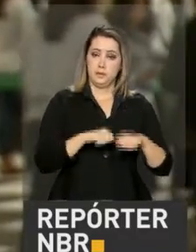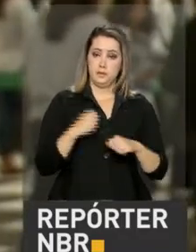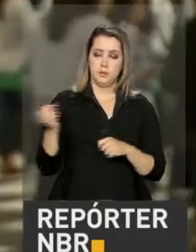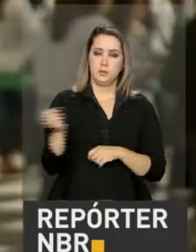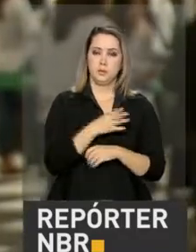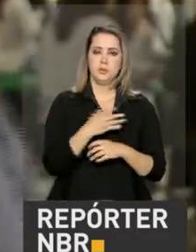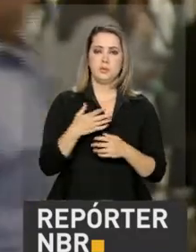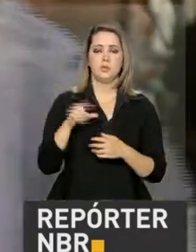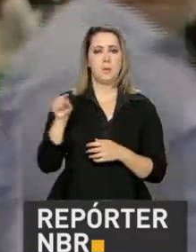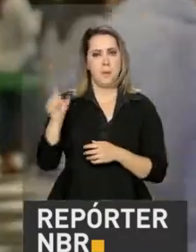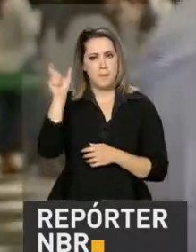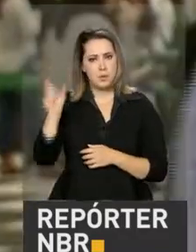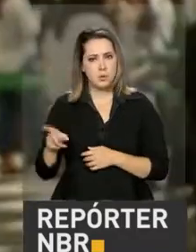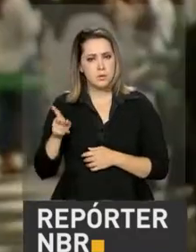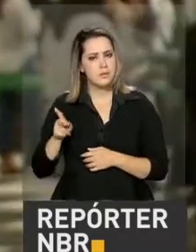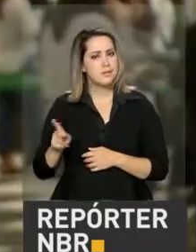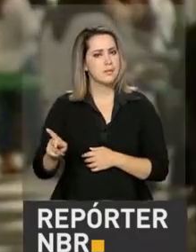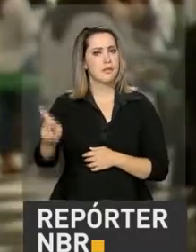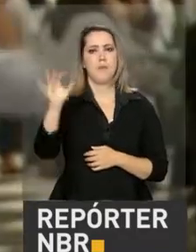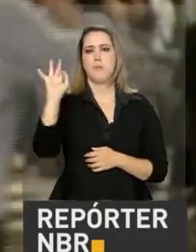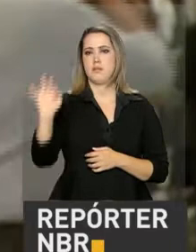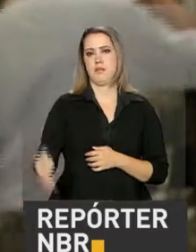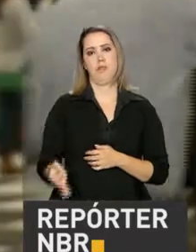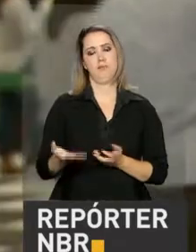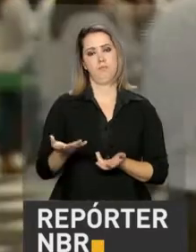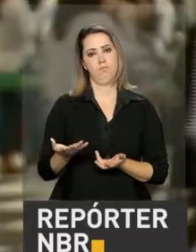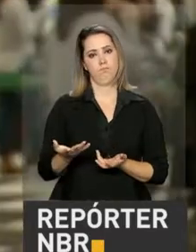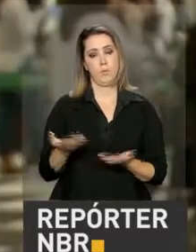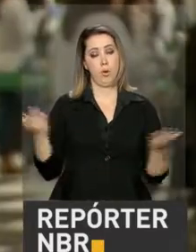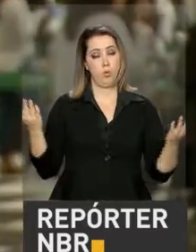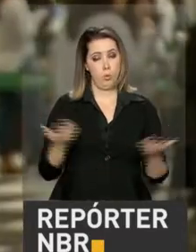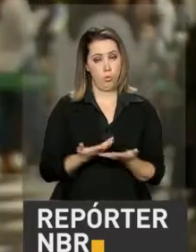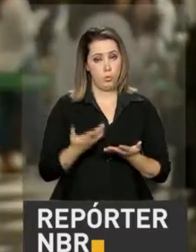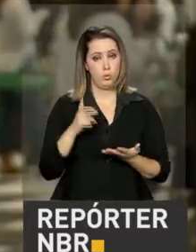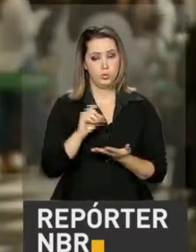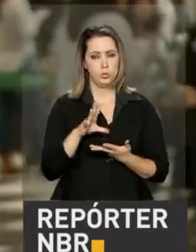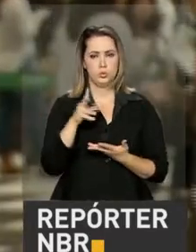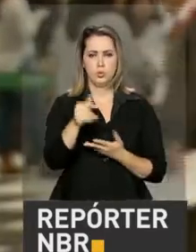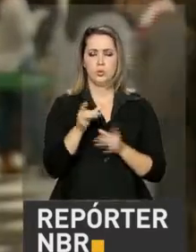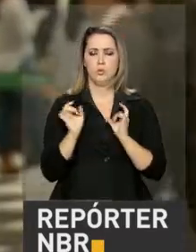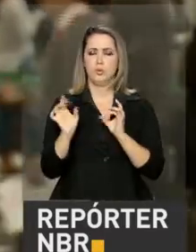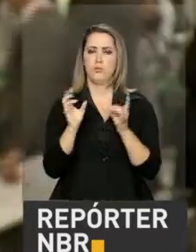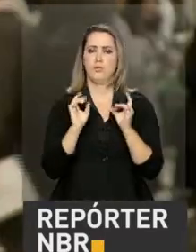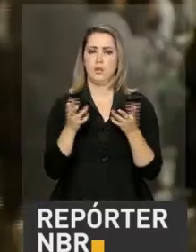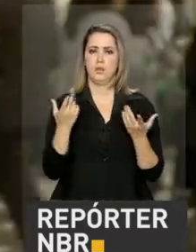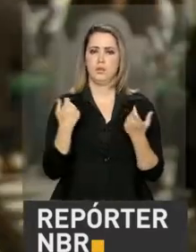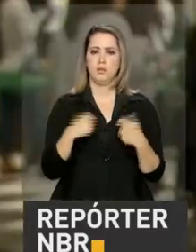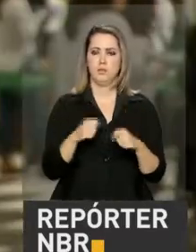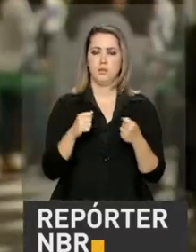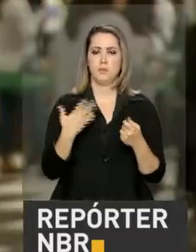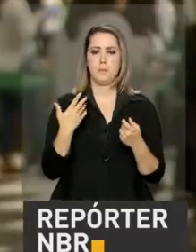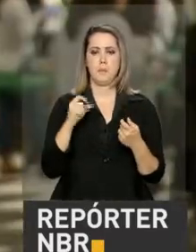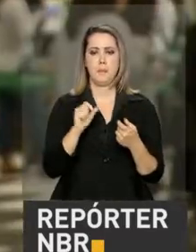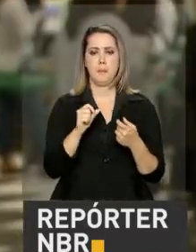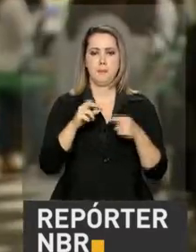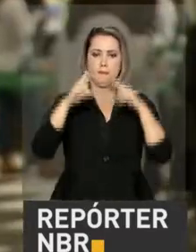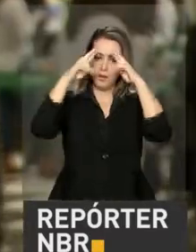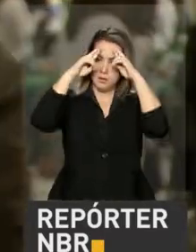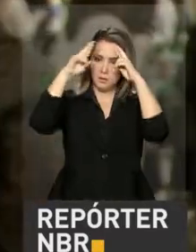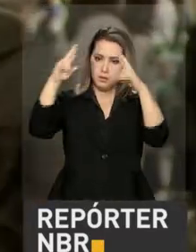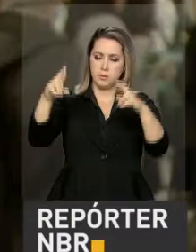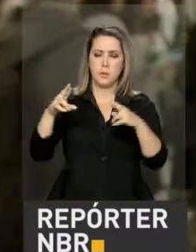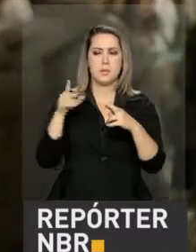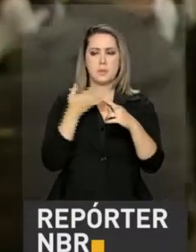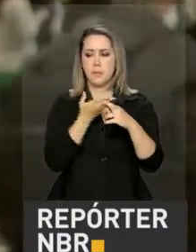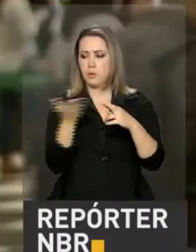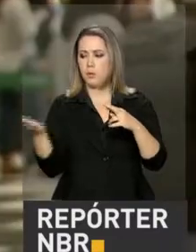máxima, o cliente tem razão. Então, se hoje em dia todo o comércio priva o respeito ao cliente